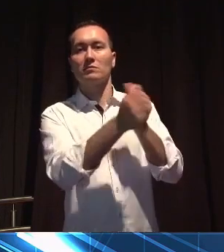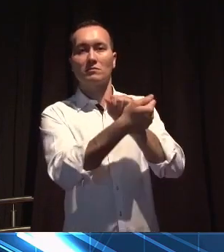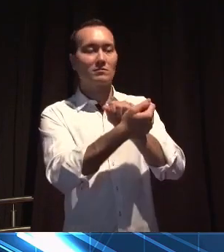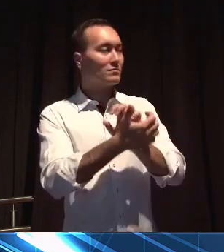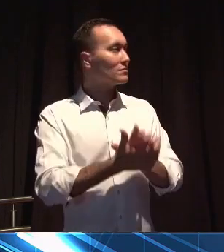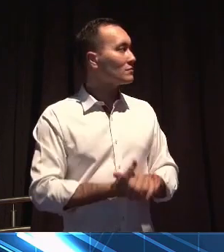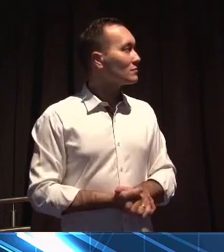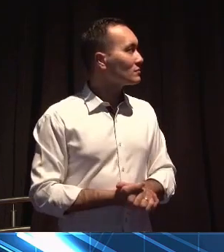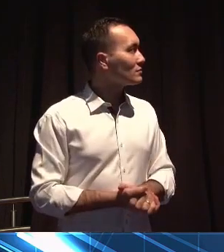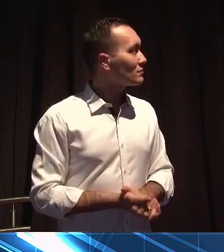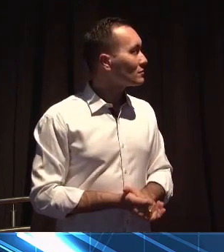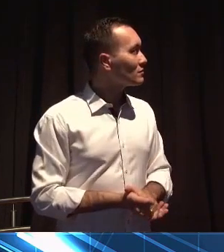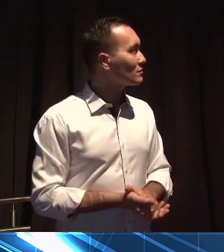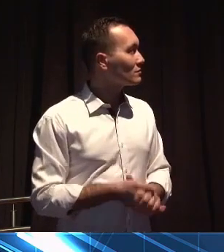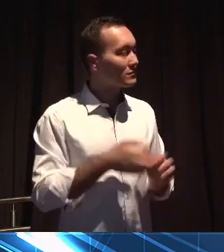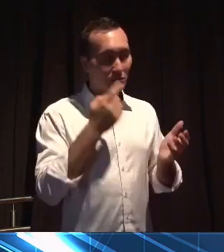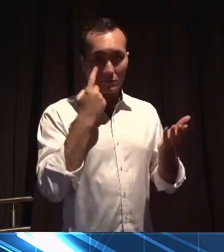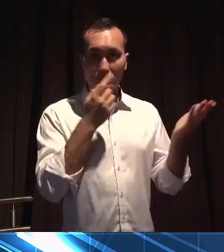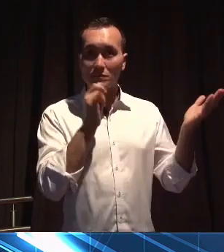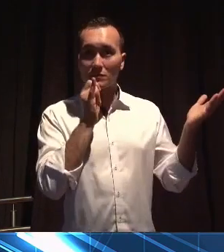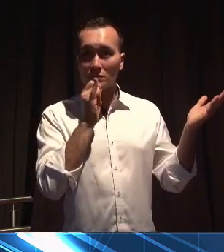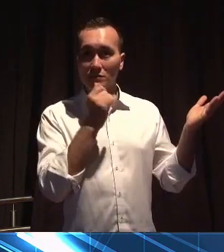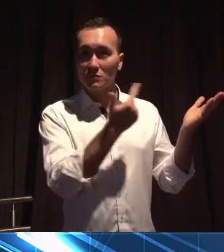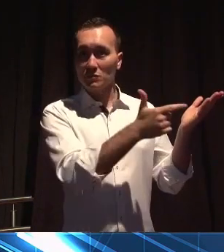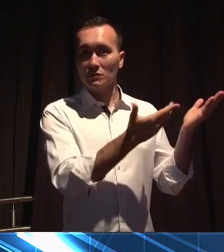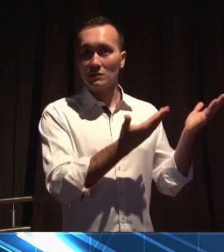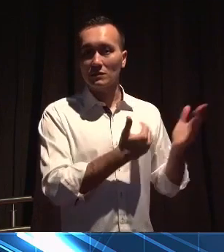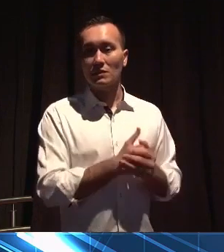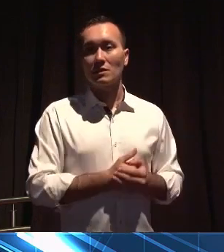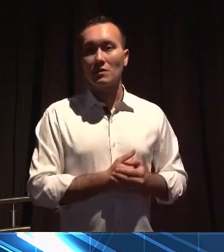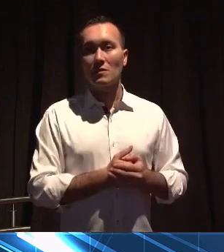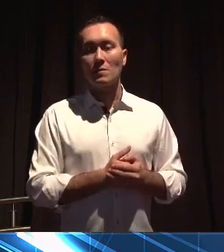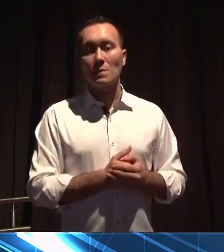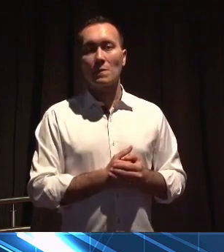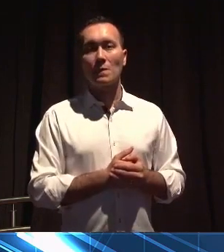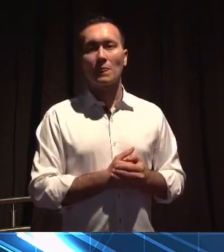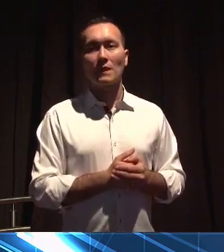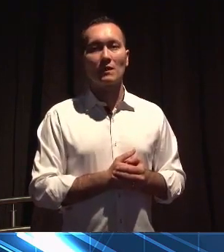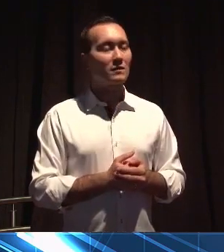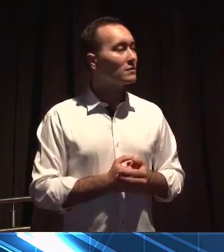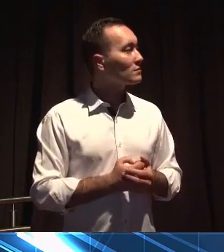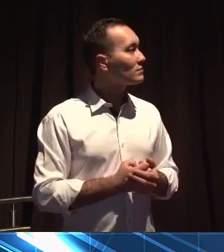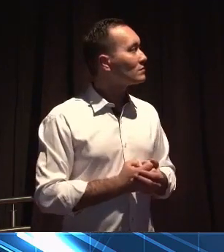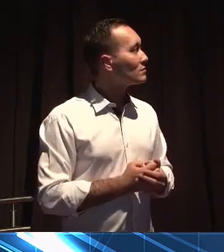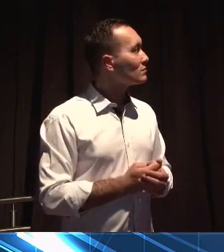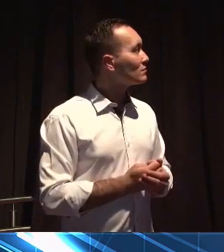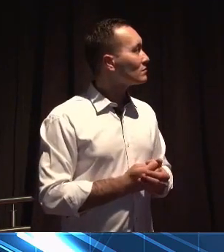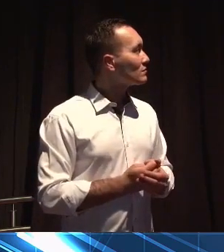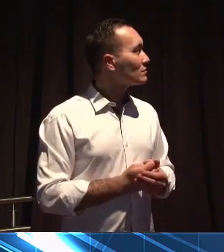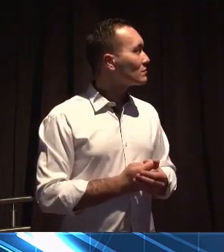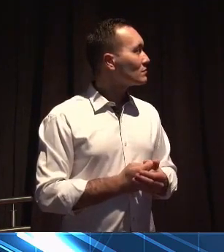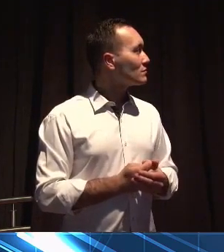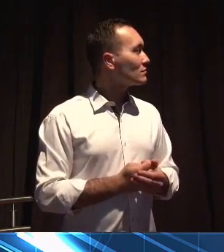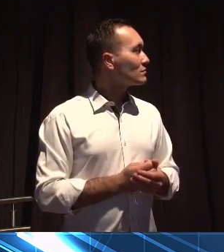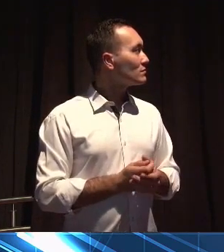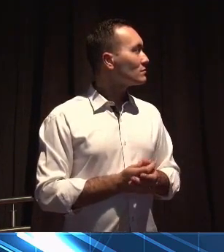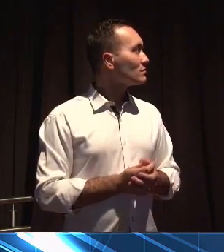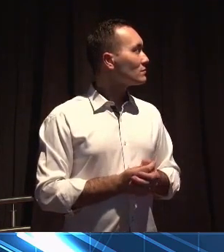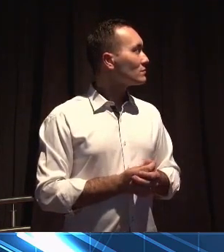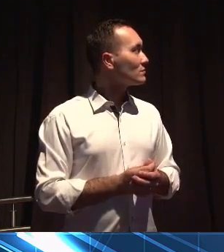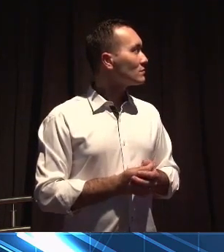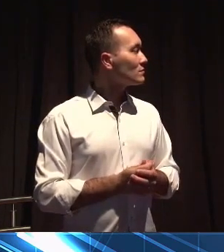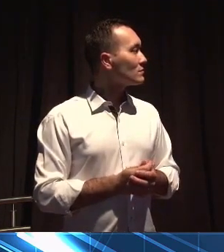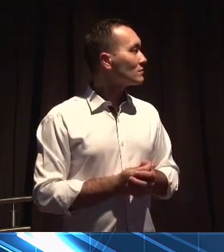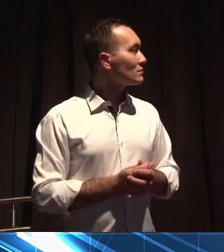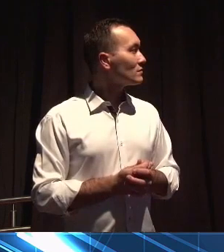portas conectoriza adaptadores tipo você pluga no USB uma um aspiradorzinho de pó um ventiladorzinho uma